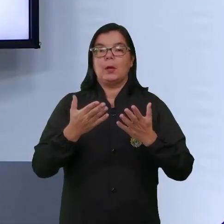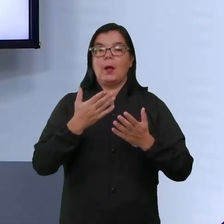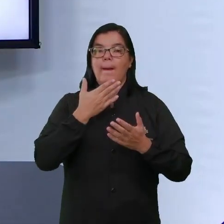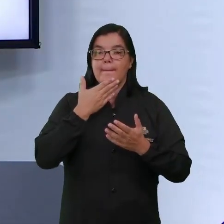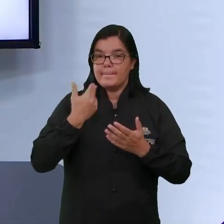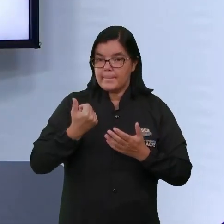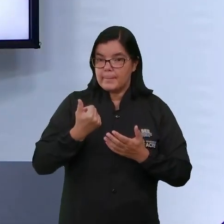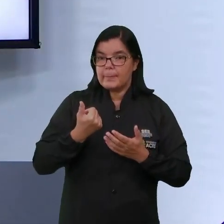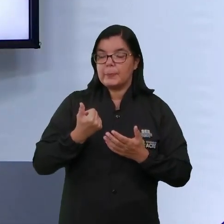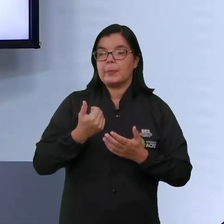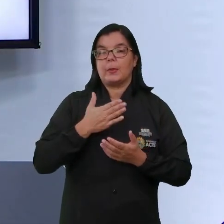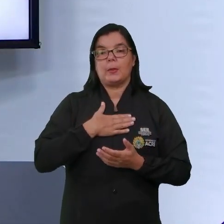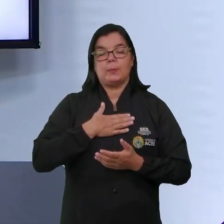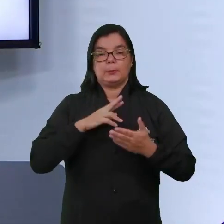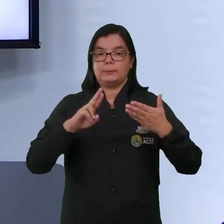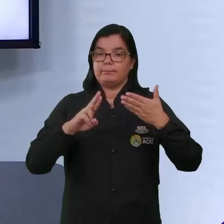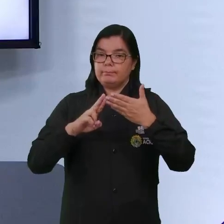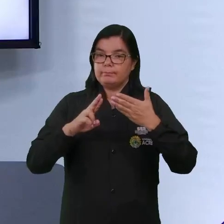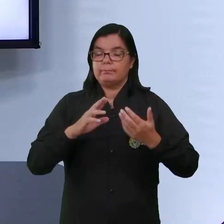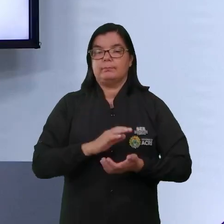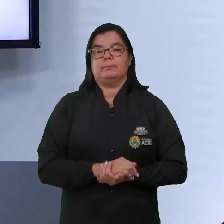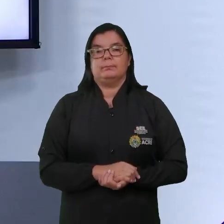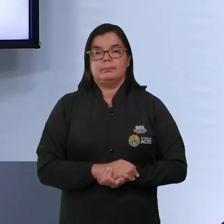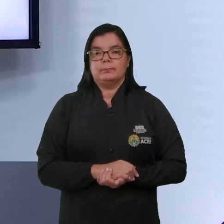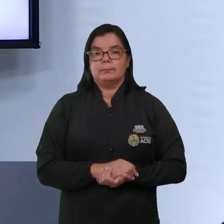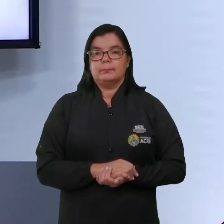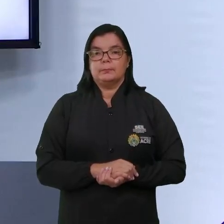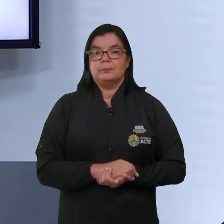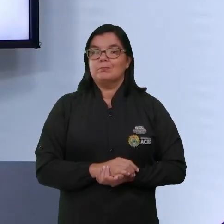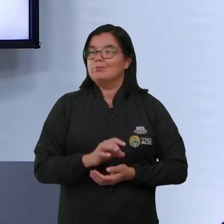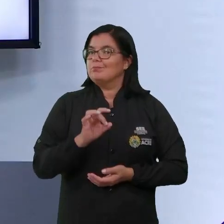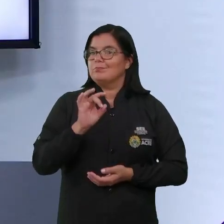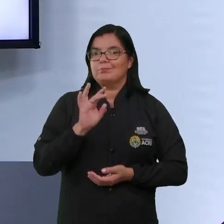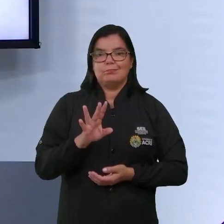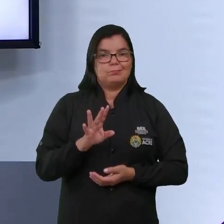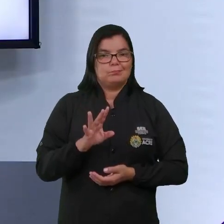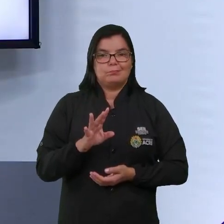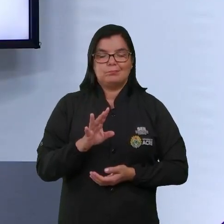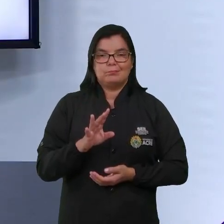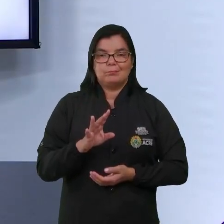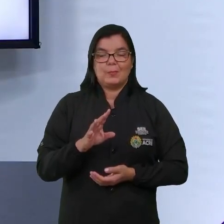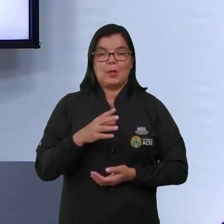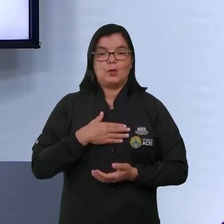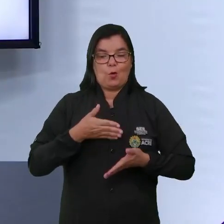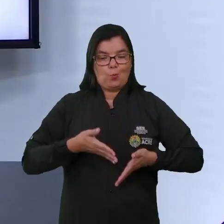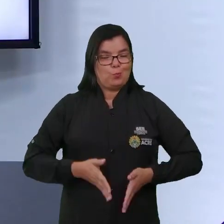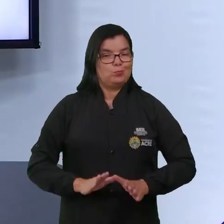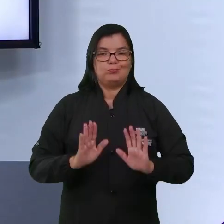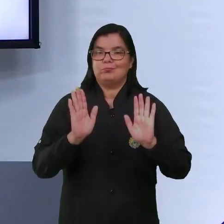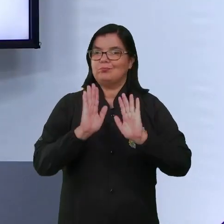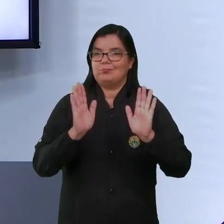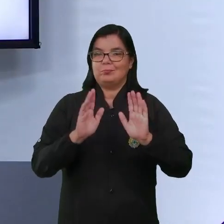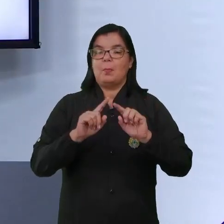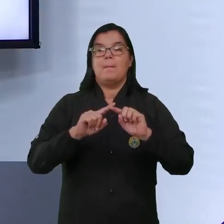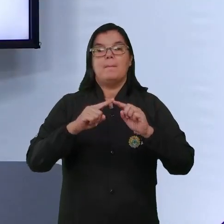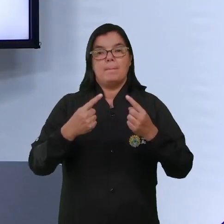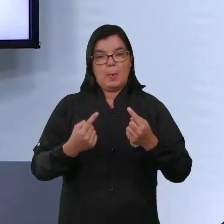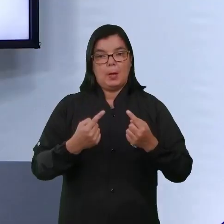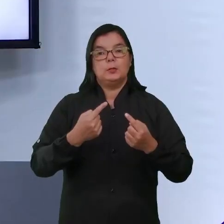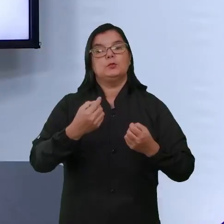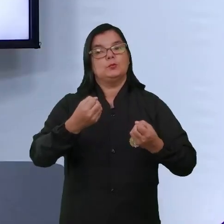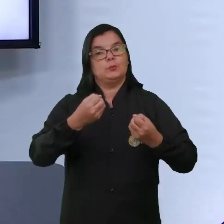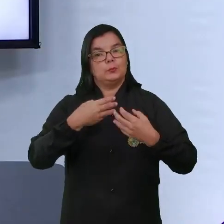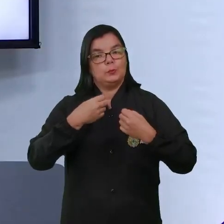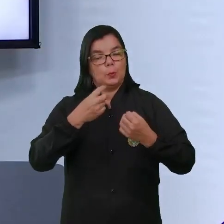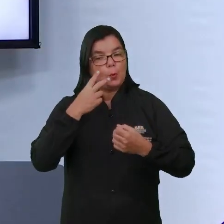as minhas referências. Mas isso não é algo inato, isso é algo empírico, que